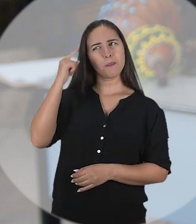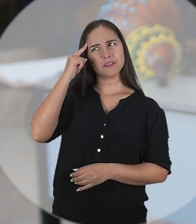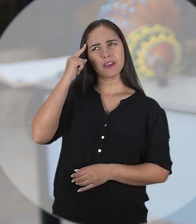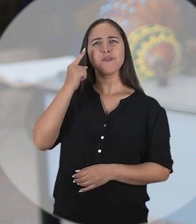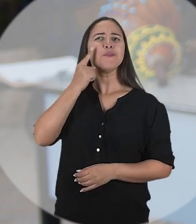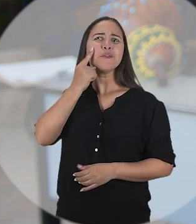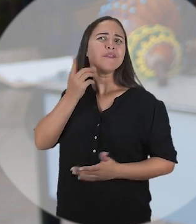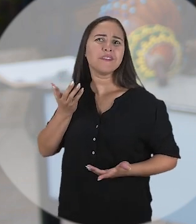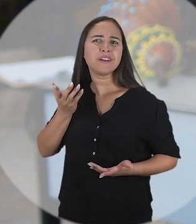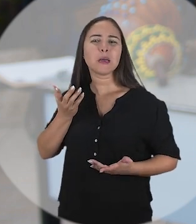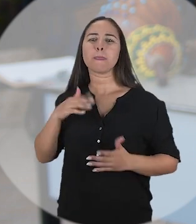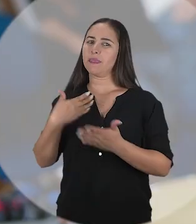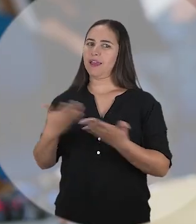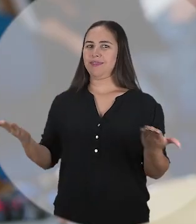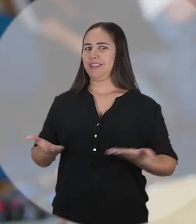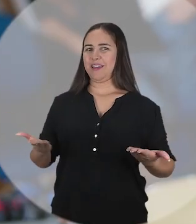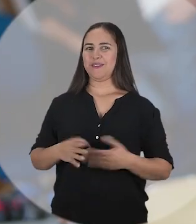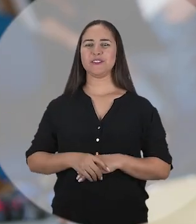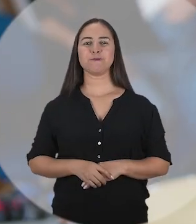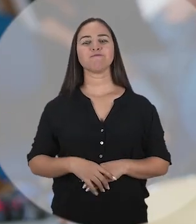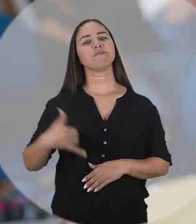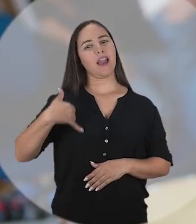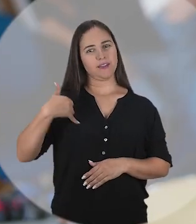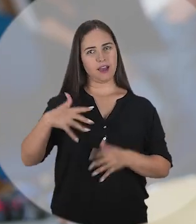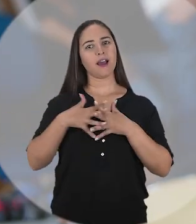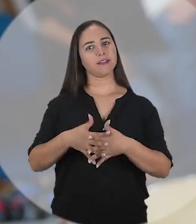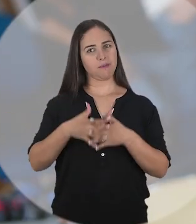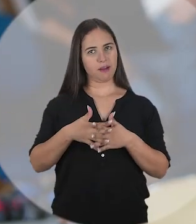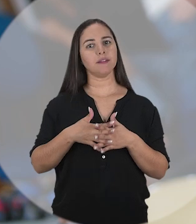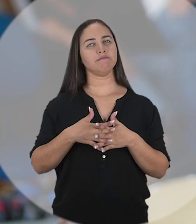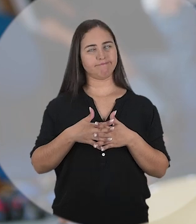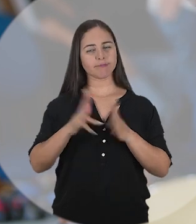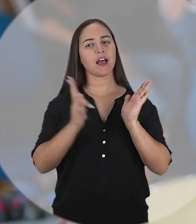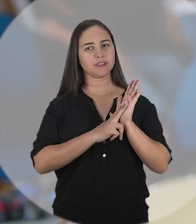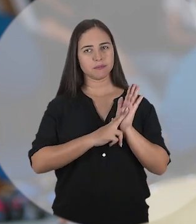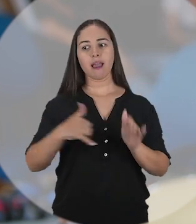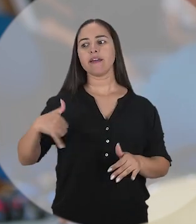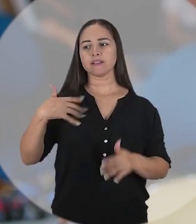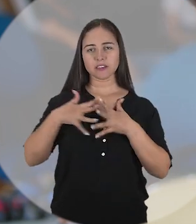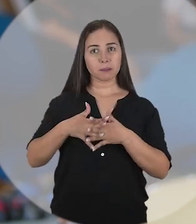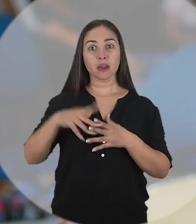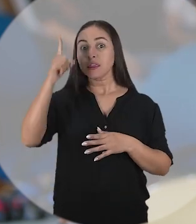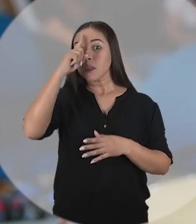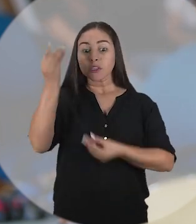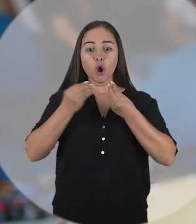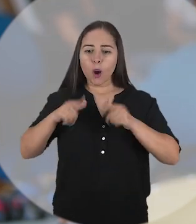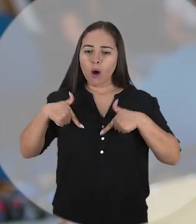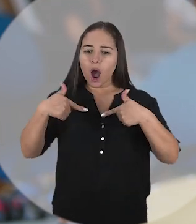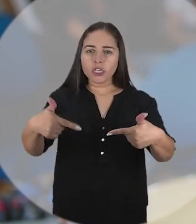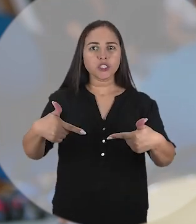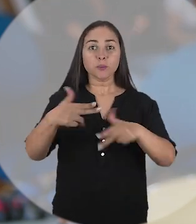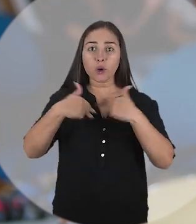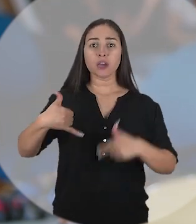frente. E aí, até hoje. A idade atrapalha, assim, em termos de quando eu não sei como eu agir nessa idade.